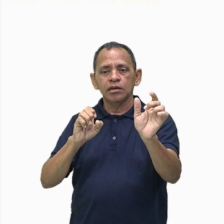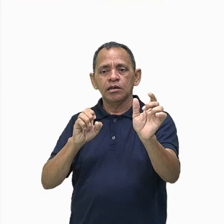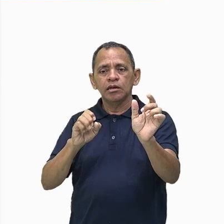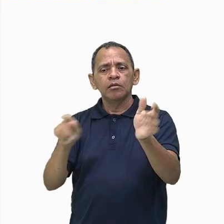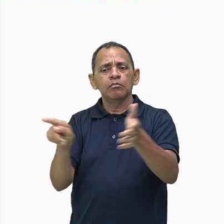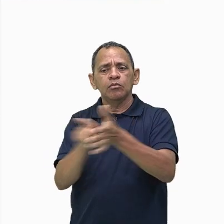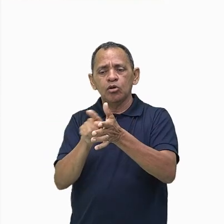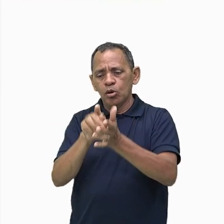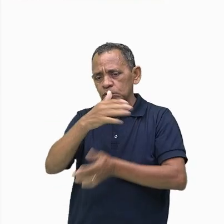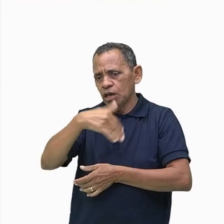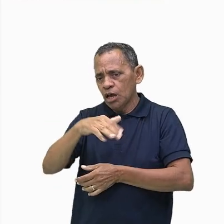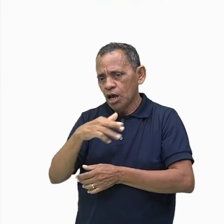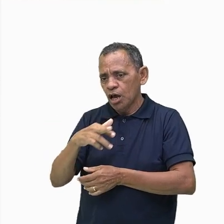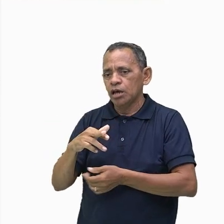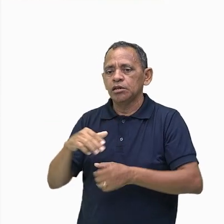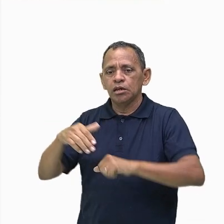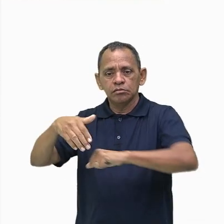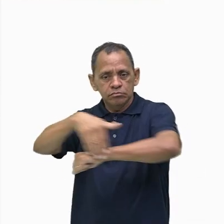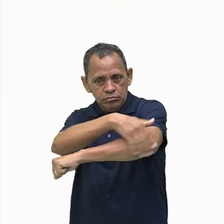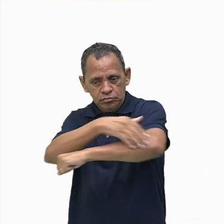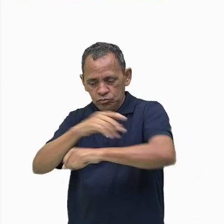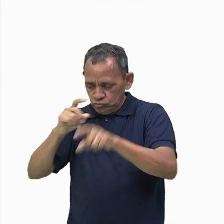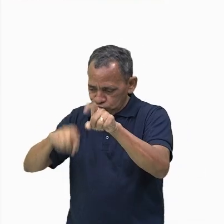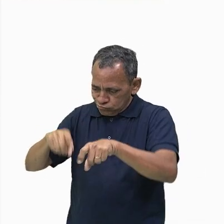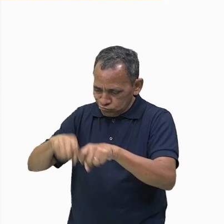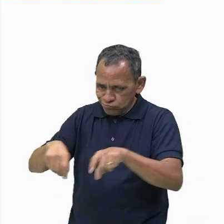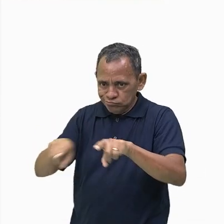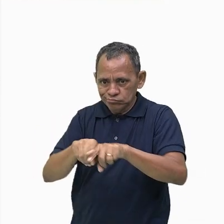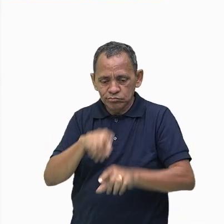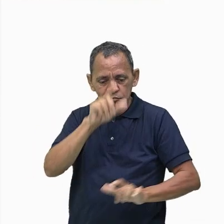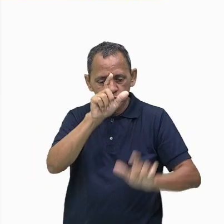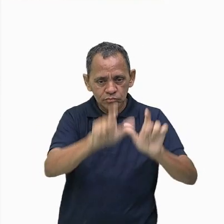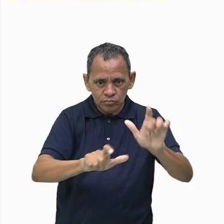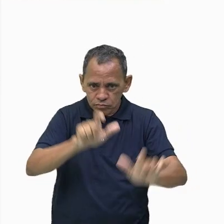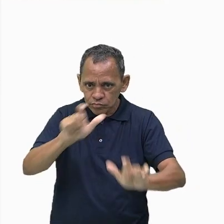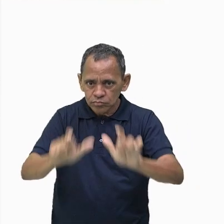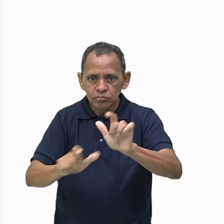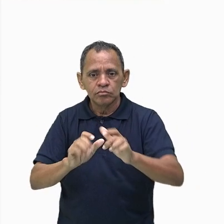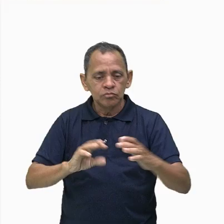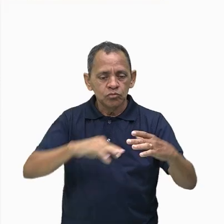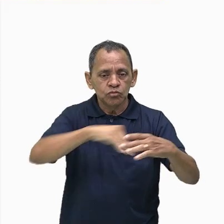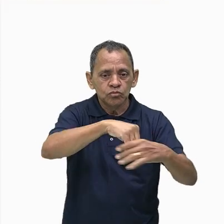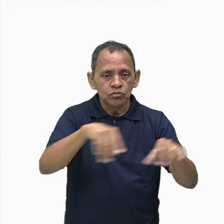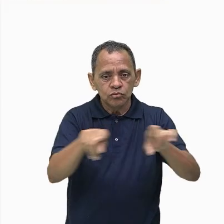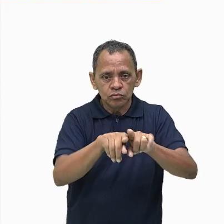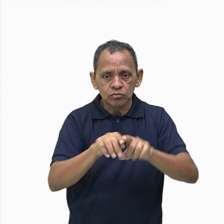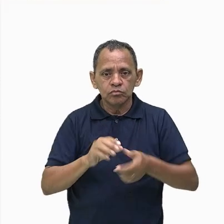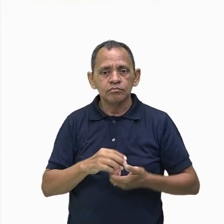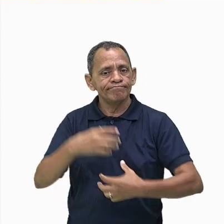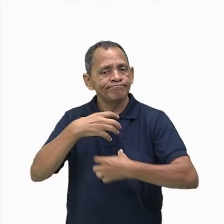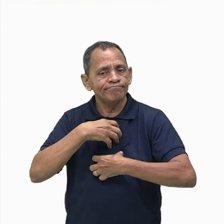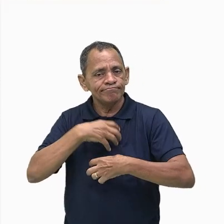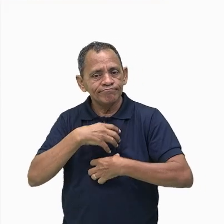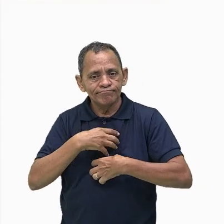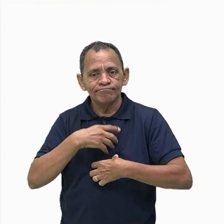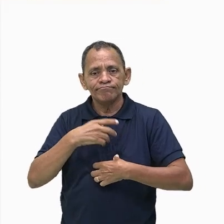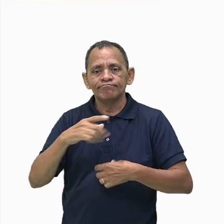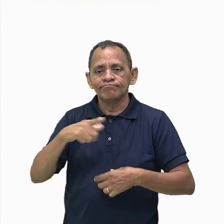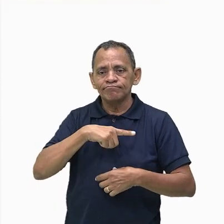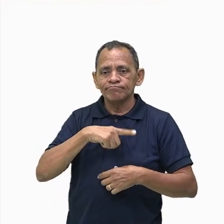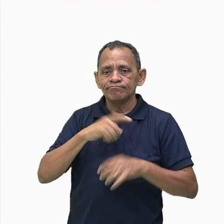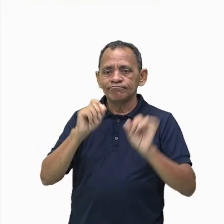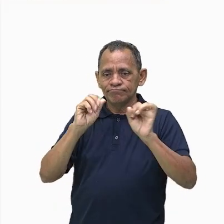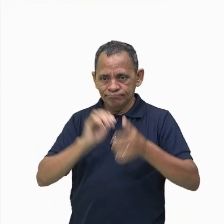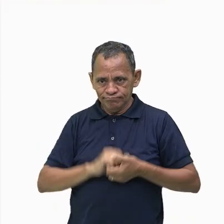nas comunidades rurais, os indivíduos, ou até mesmo o grupo aí que acaba se identificando por um sentimento de